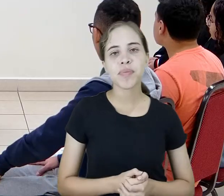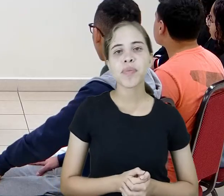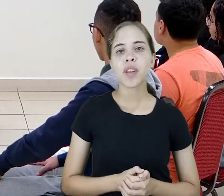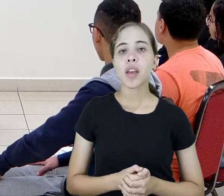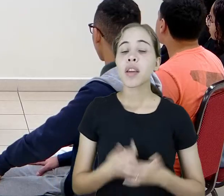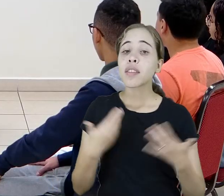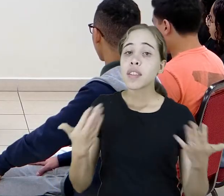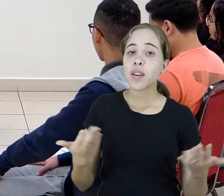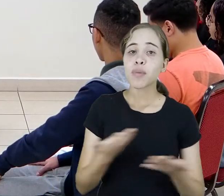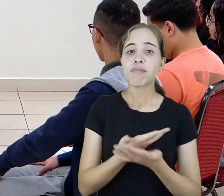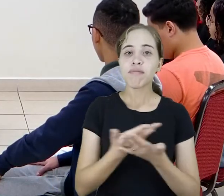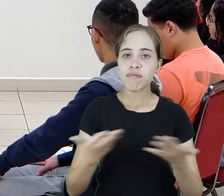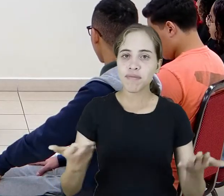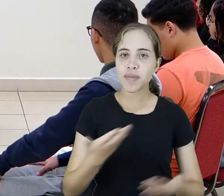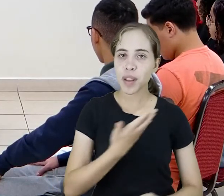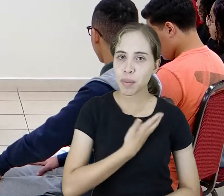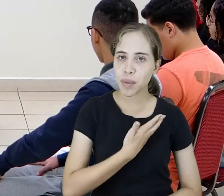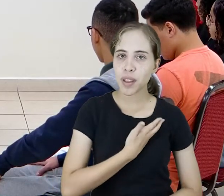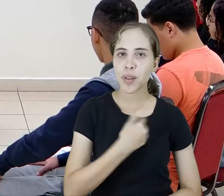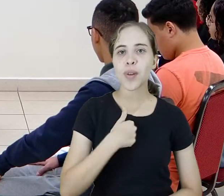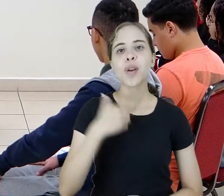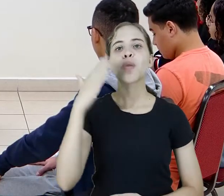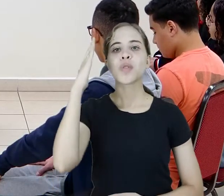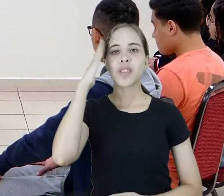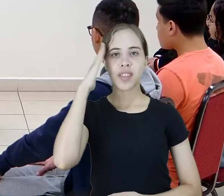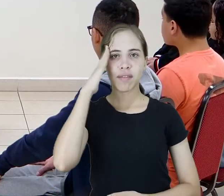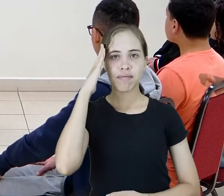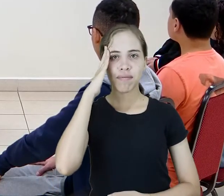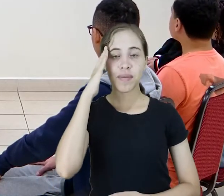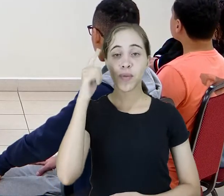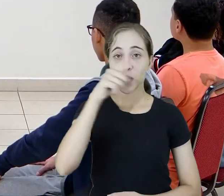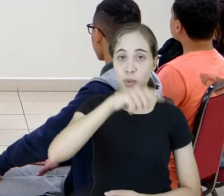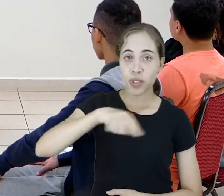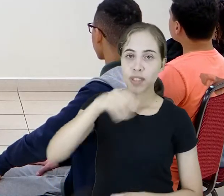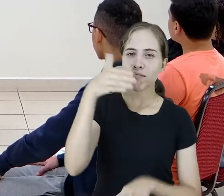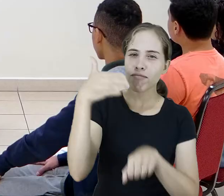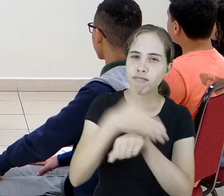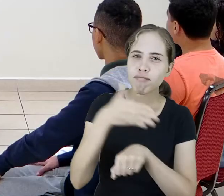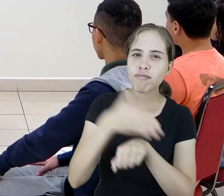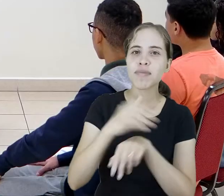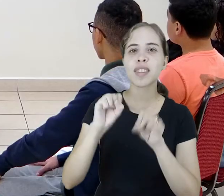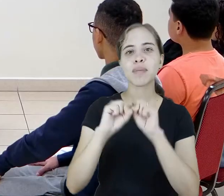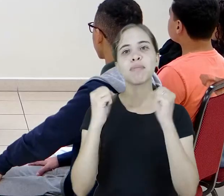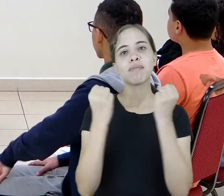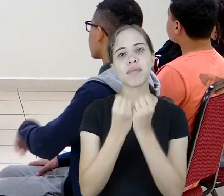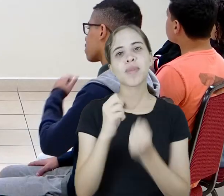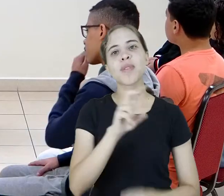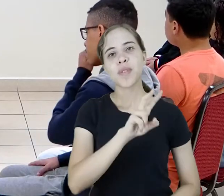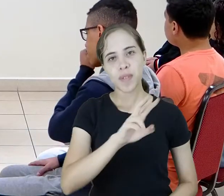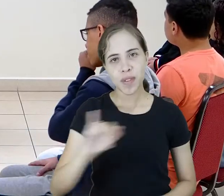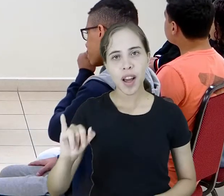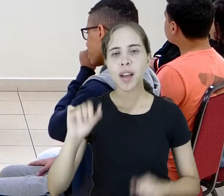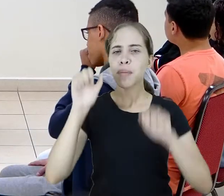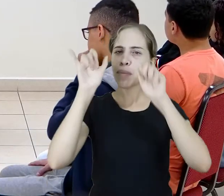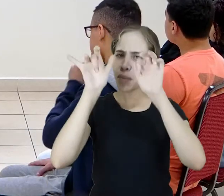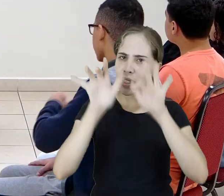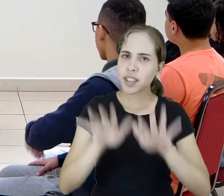queridos amigos, eu sei que ao participarem no seminário este ano, que vão realizar as